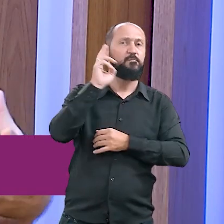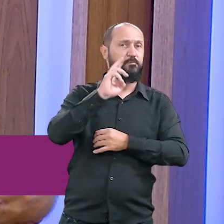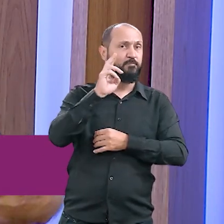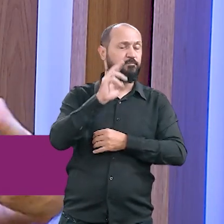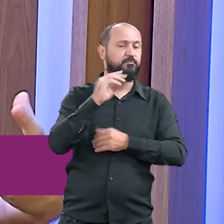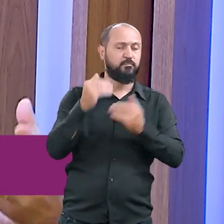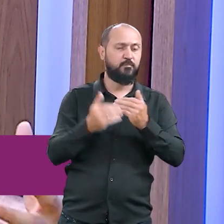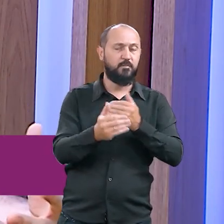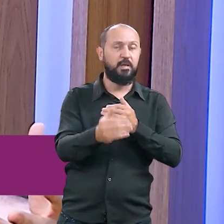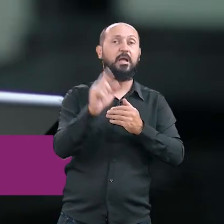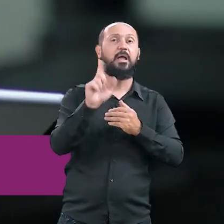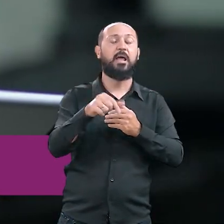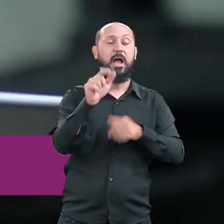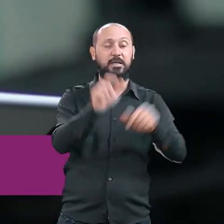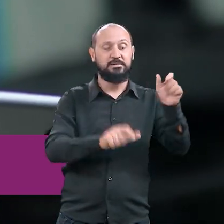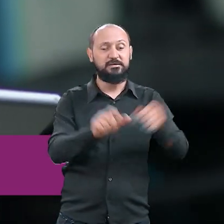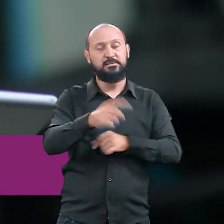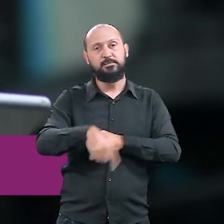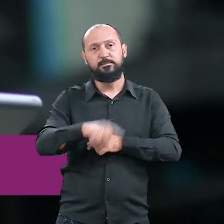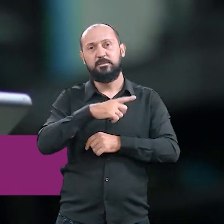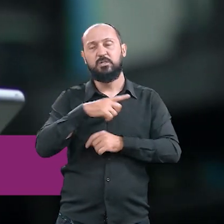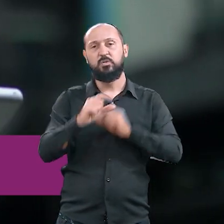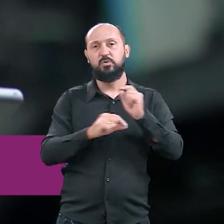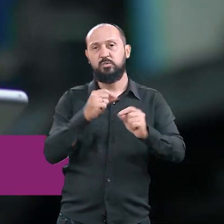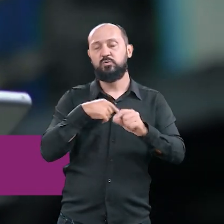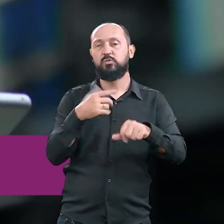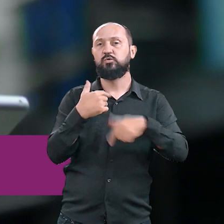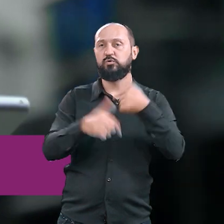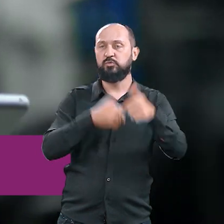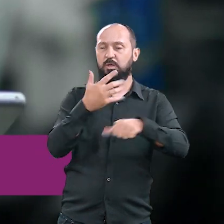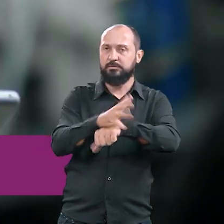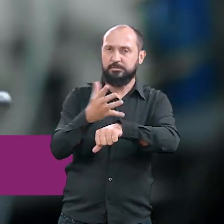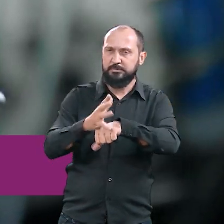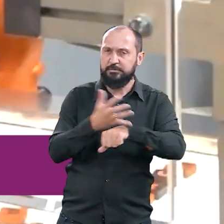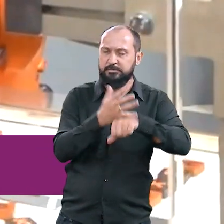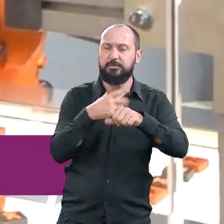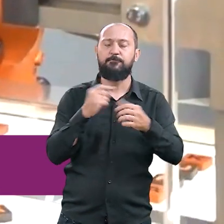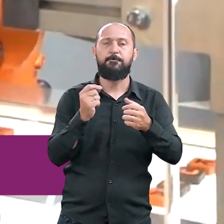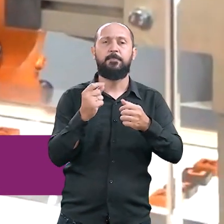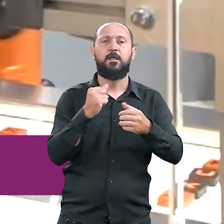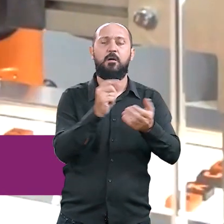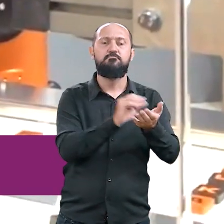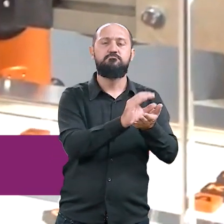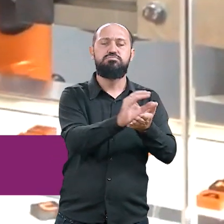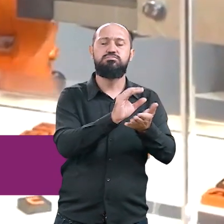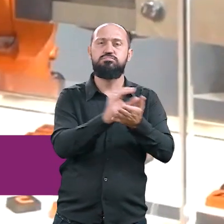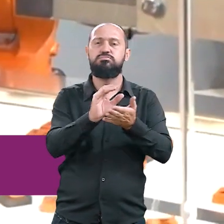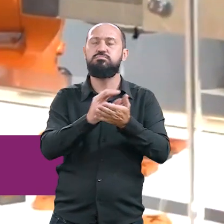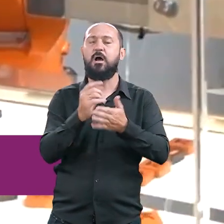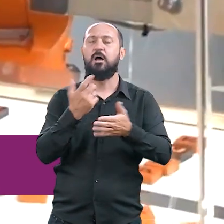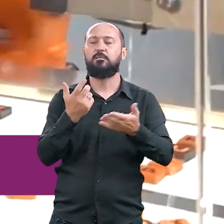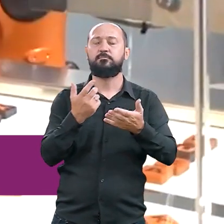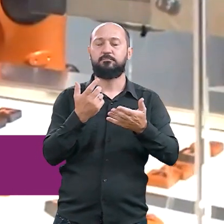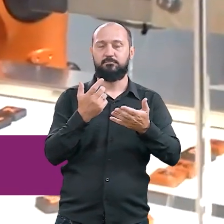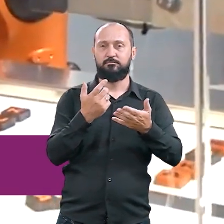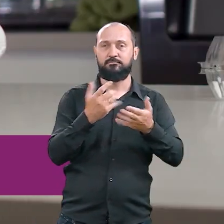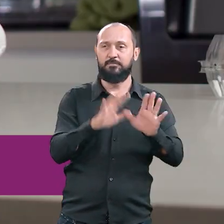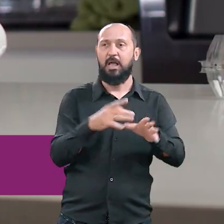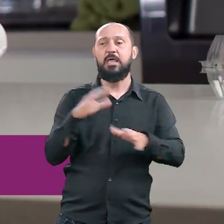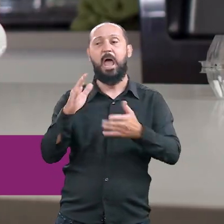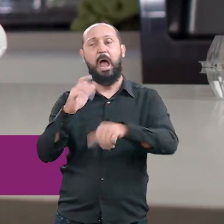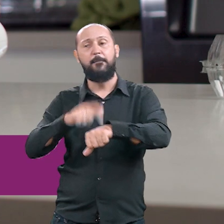tarefas dela, do que efetivamente a empresa falando assim, olha, eu vou contratar essa tecnologia e vou demitir um monte de gente. Não estou dizendo aqui